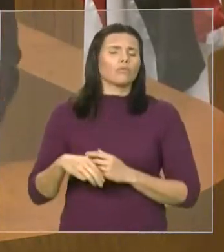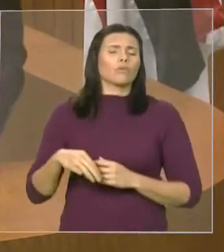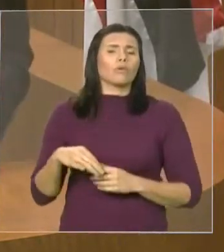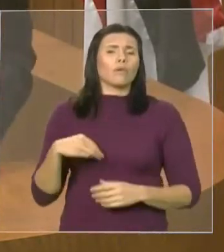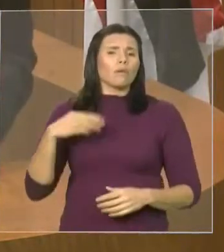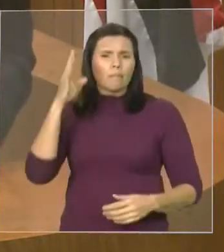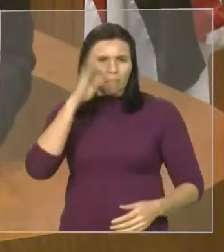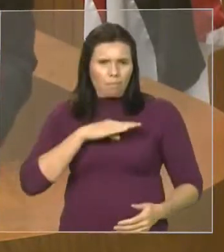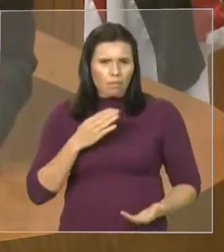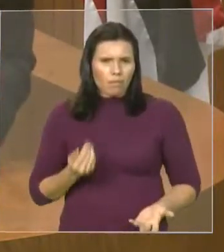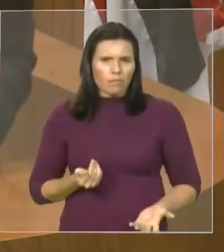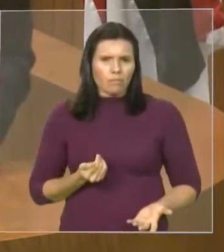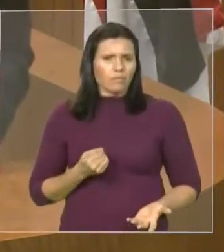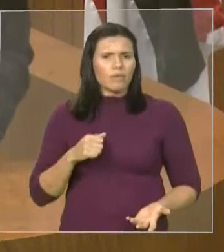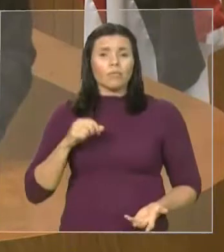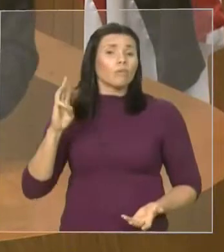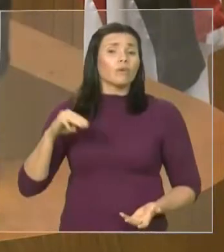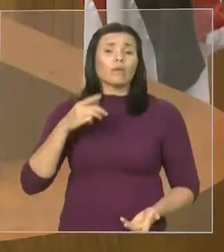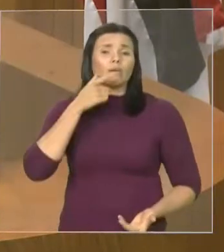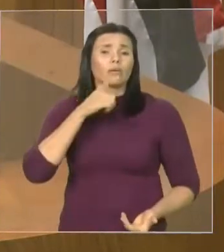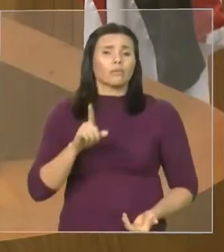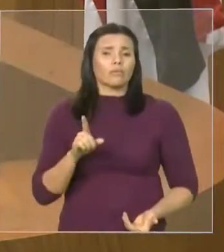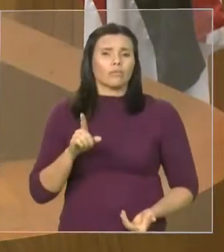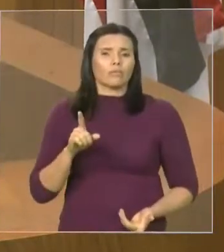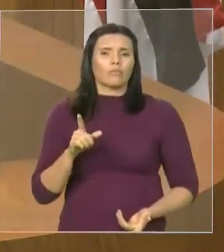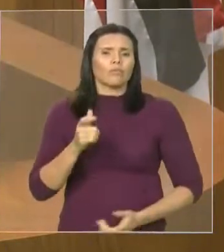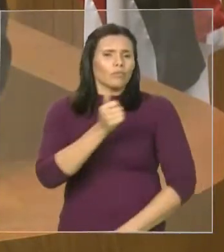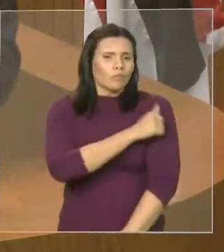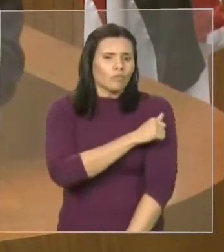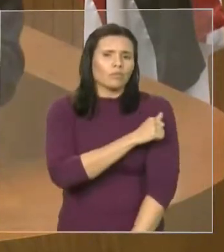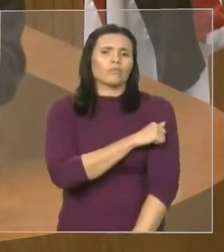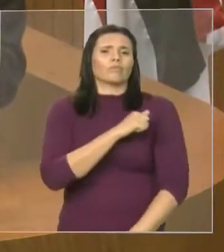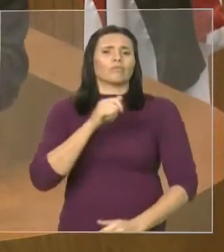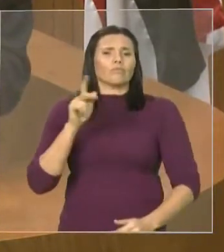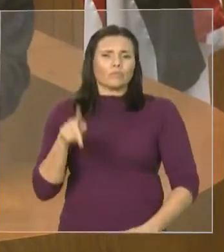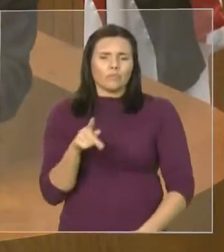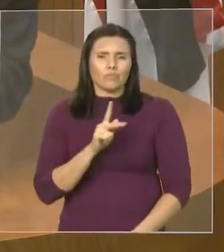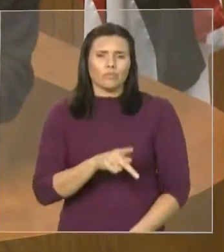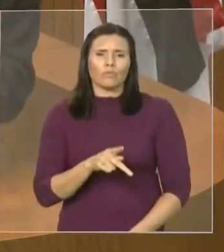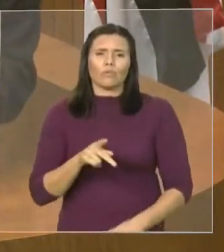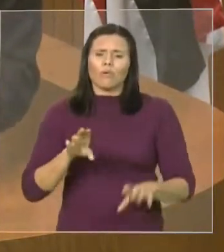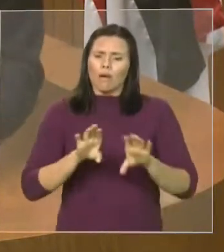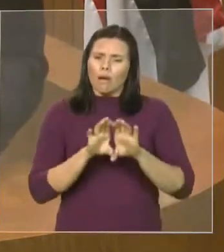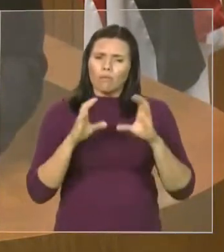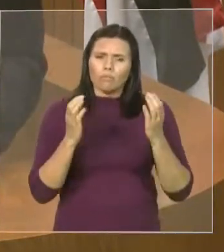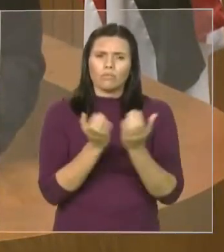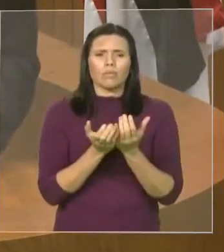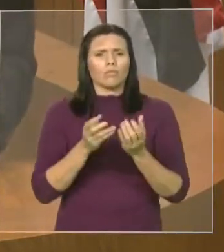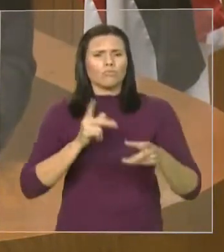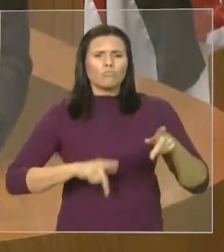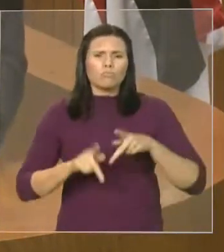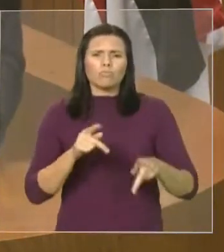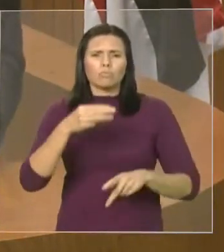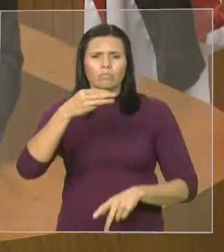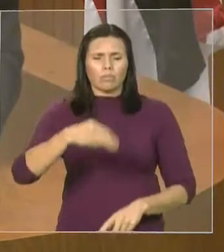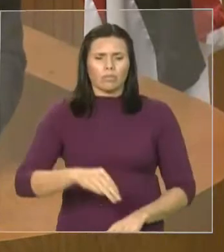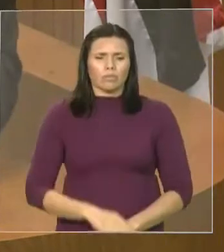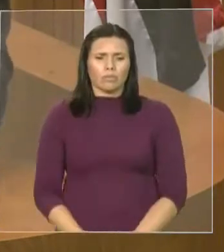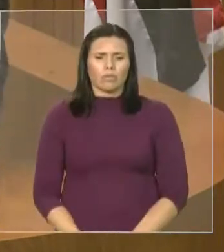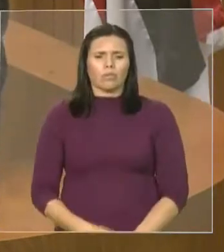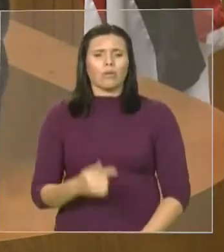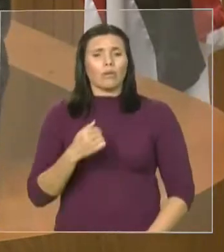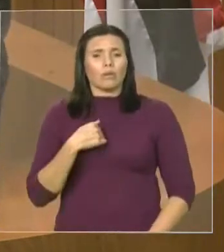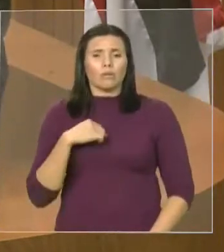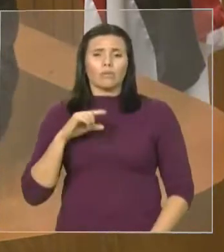com as sugestões que foram acolhidas. O único ponto, deputado Max Barros, que tenho para colocar em relação ao projeto